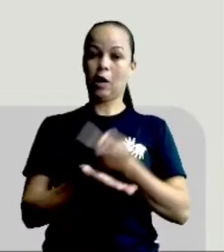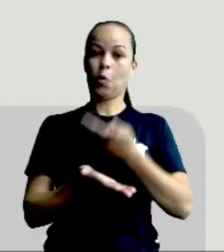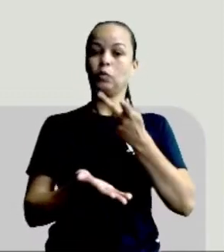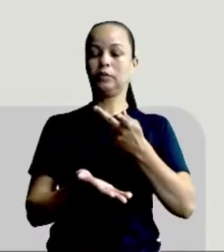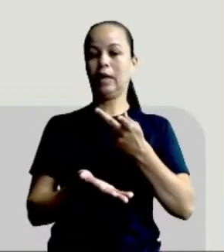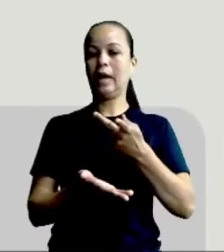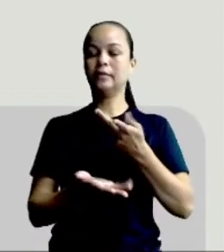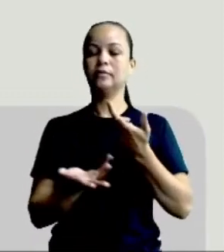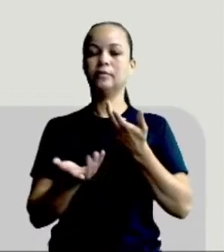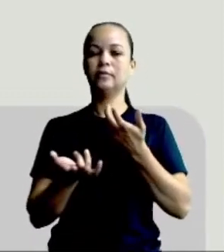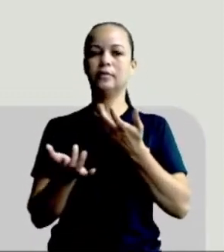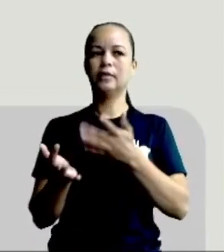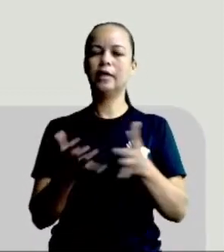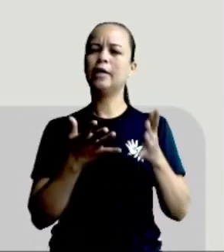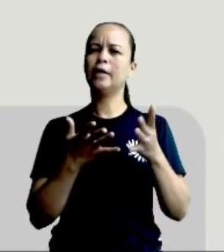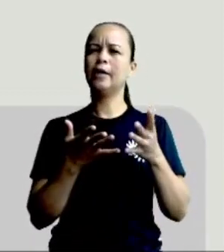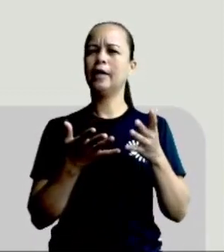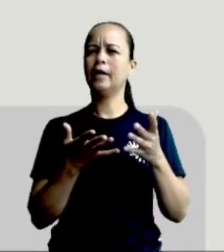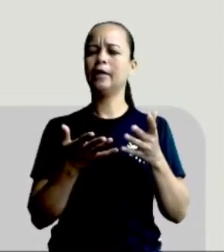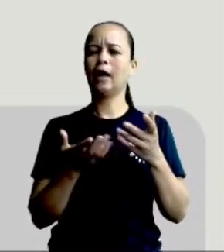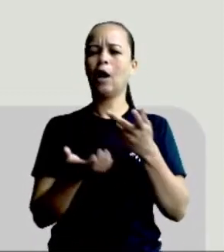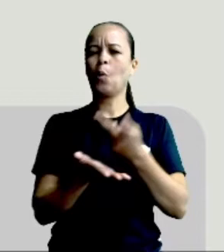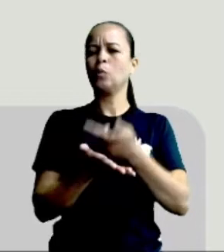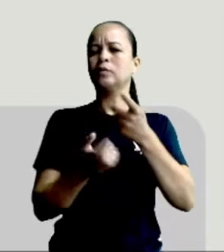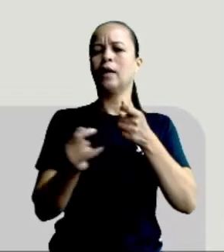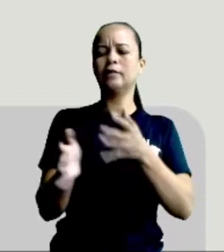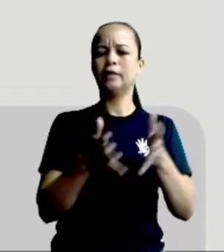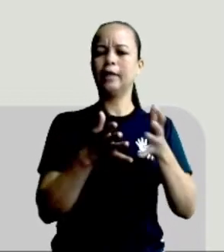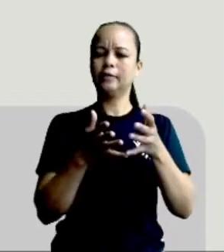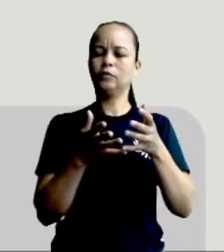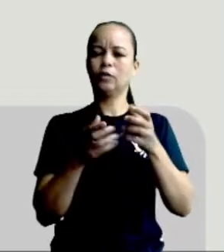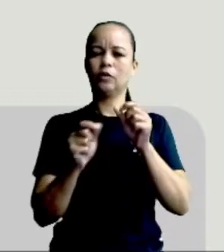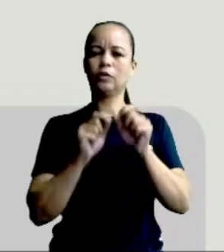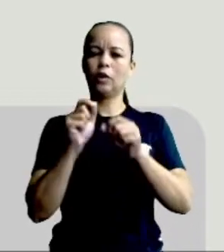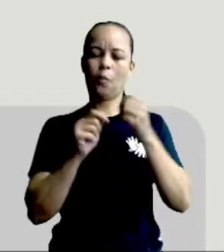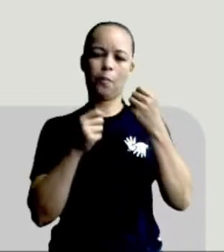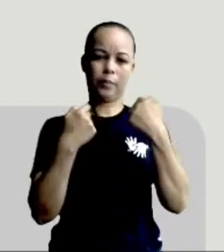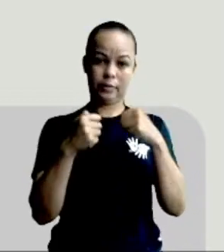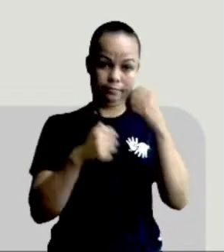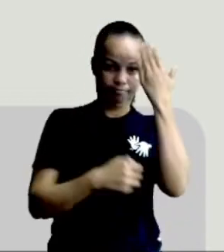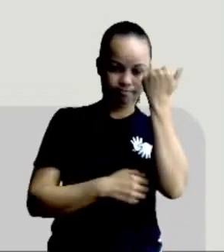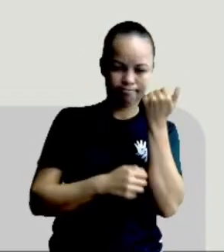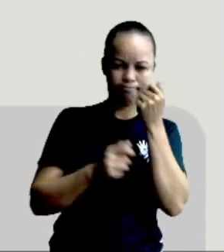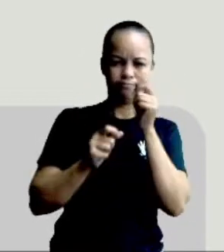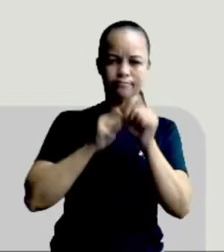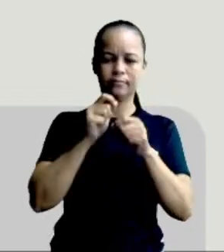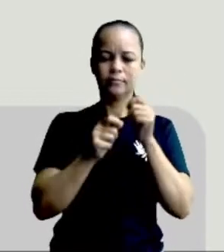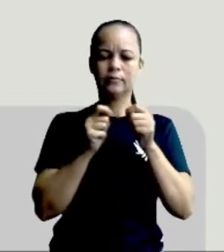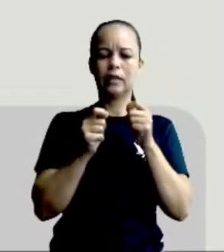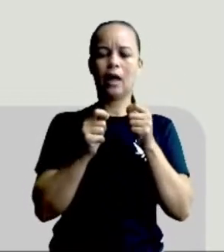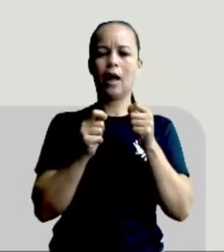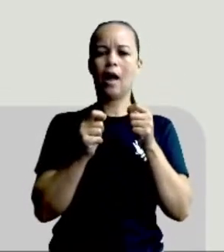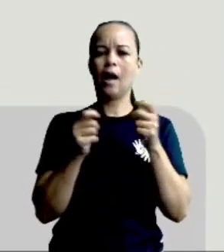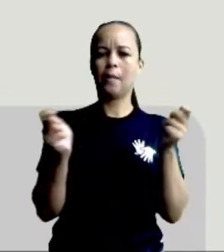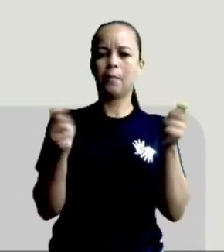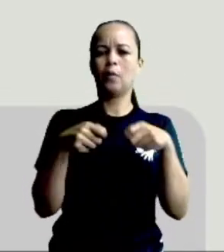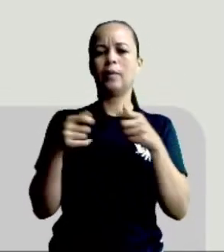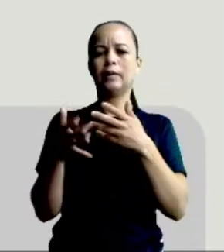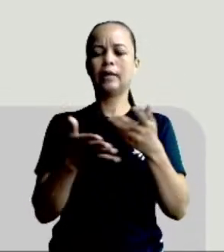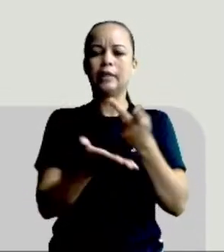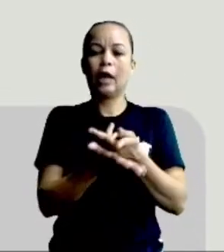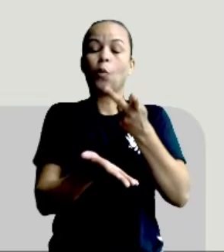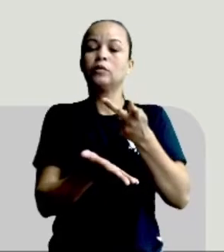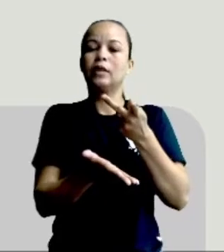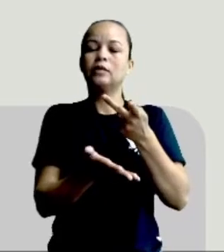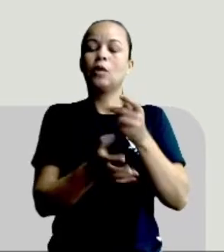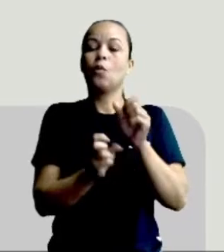muito, né, em situações que eu preciso saber qual é a probabilidade de ocorrer isso.